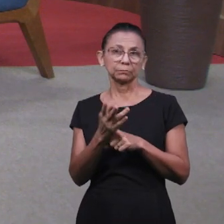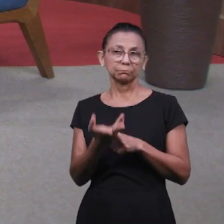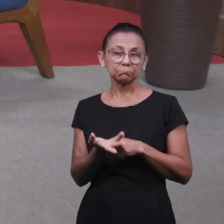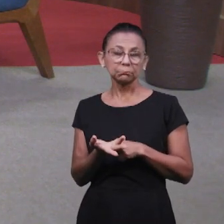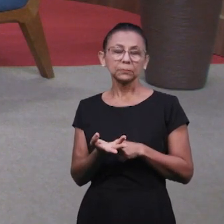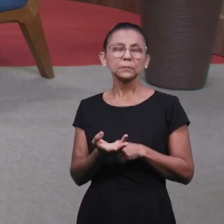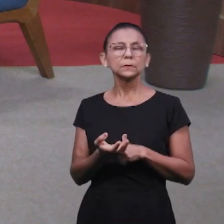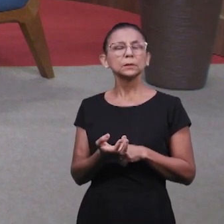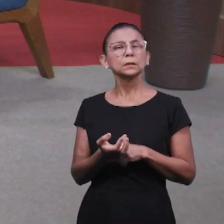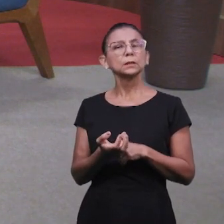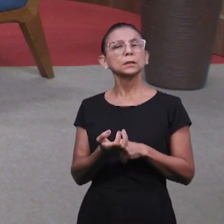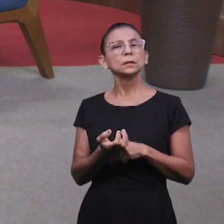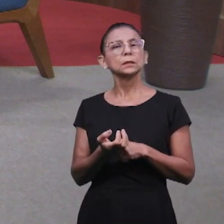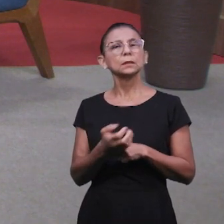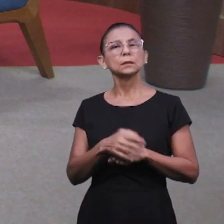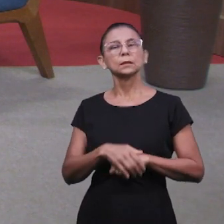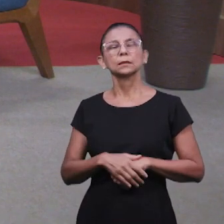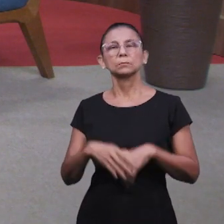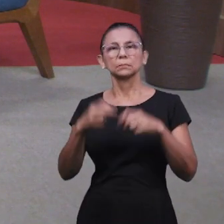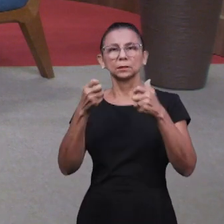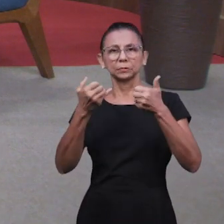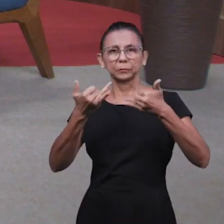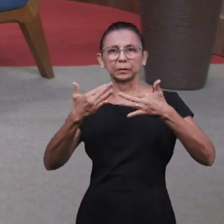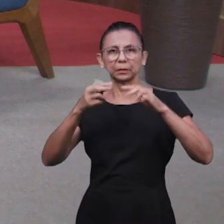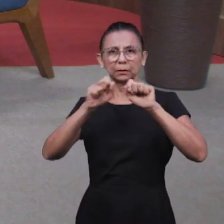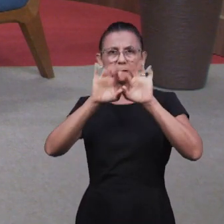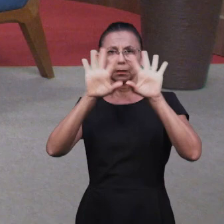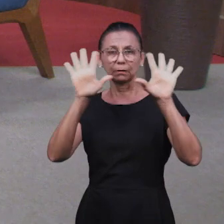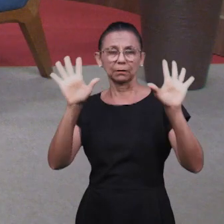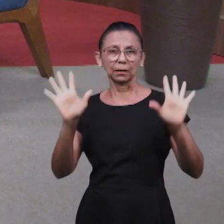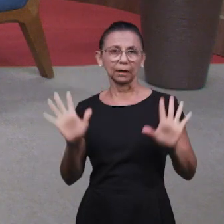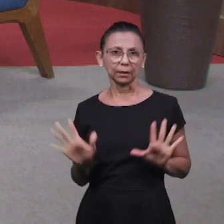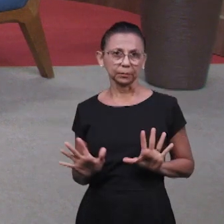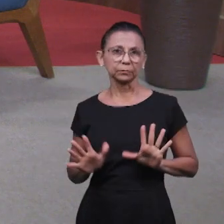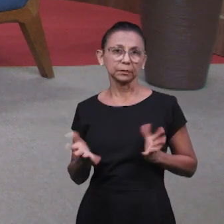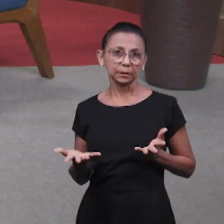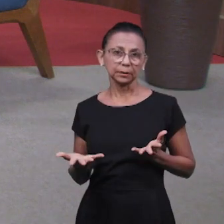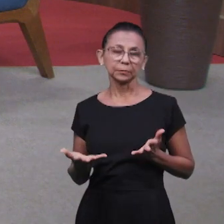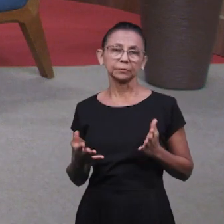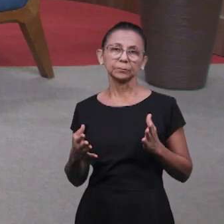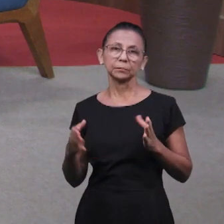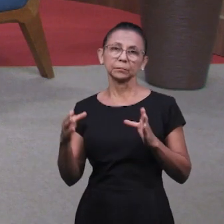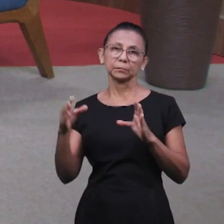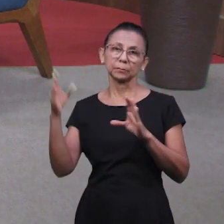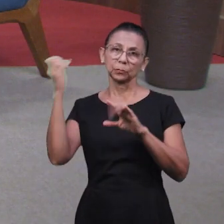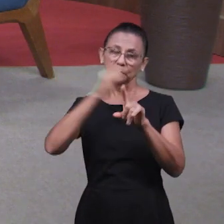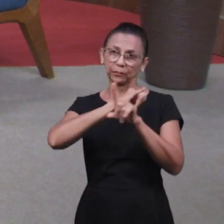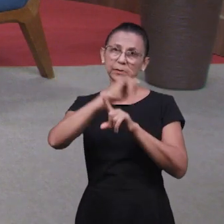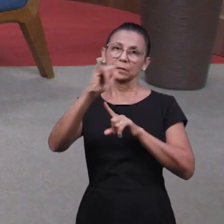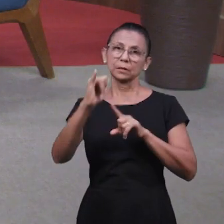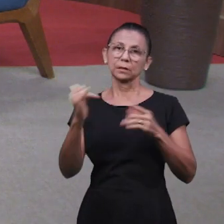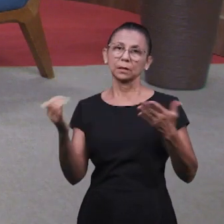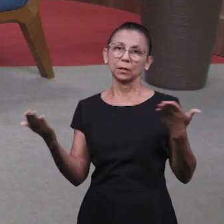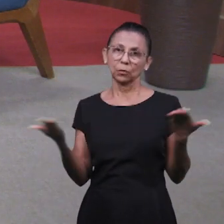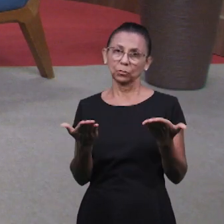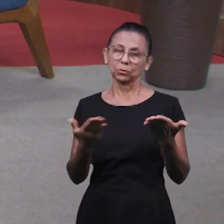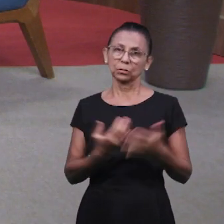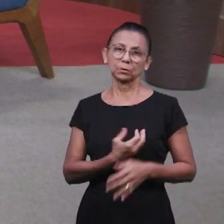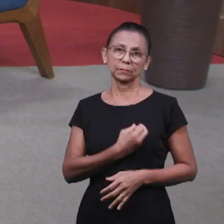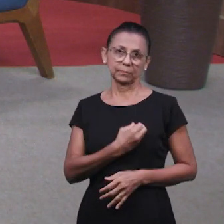ponto de vista do momento profético que nós estamos vivendo, né? E esse esclarecimento, claro, é profético acerca desse momento que estamos